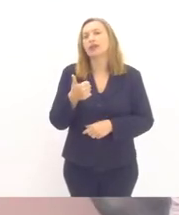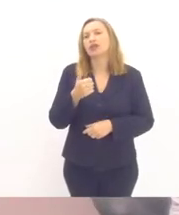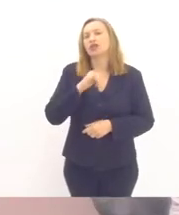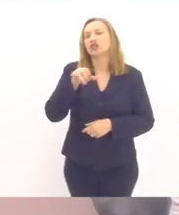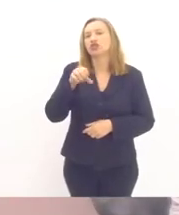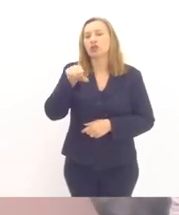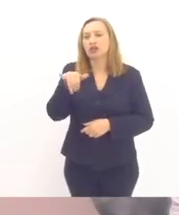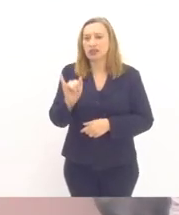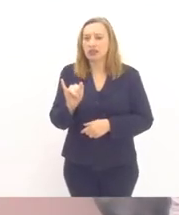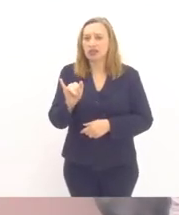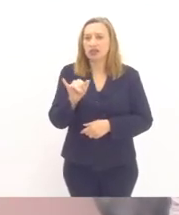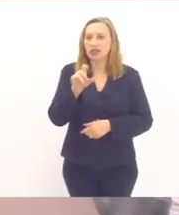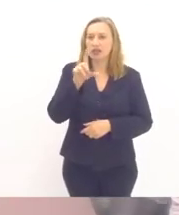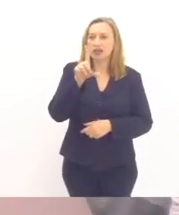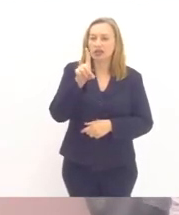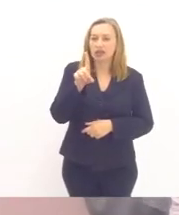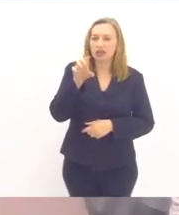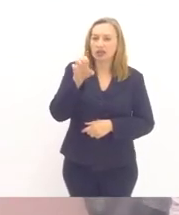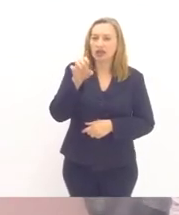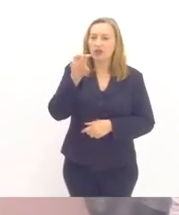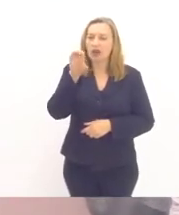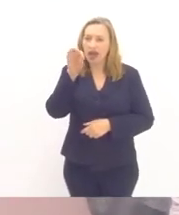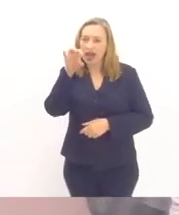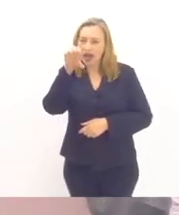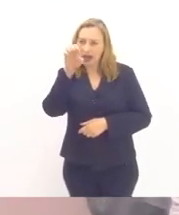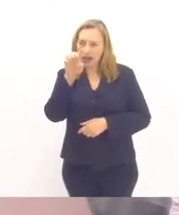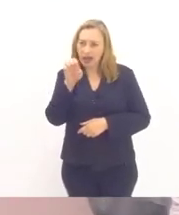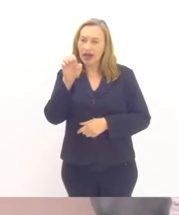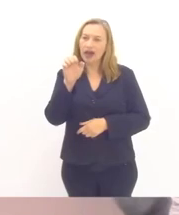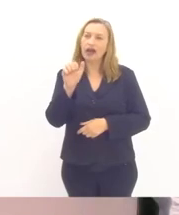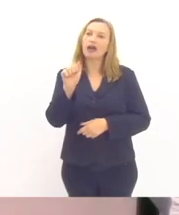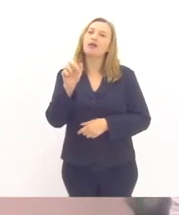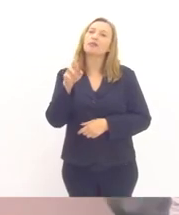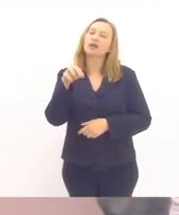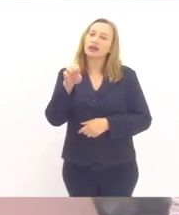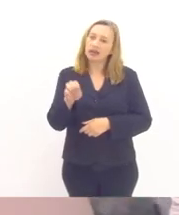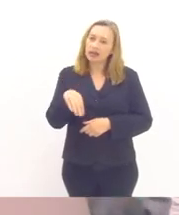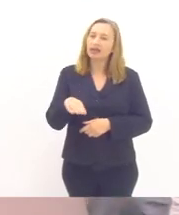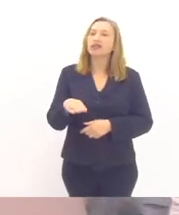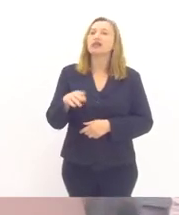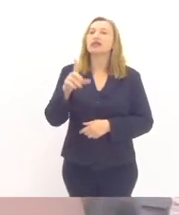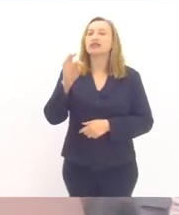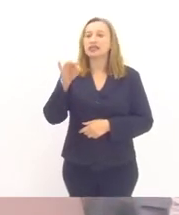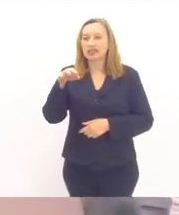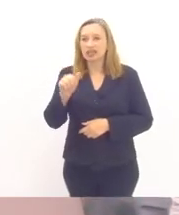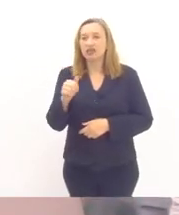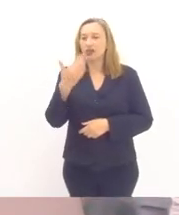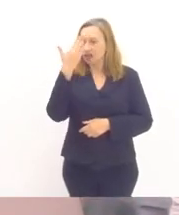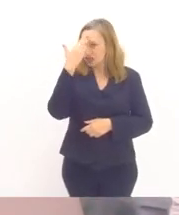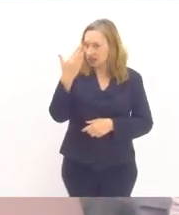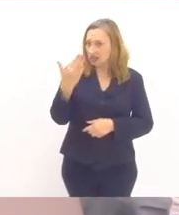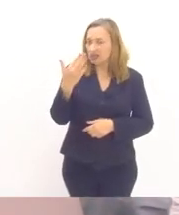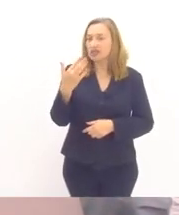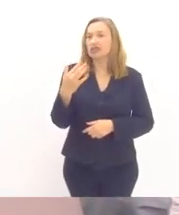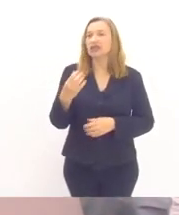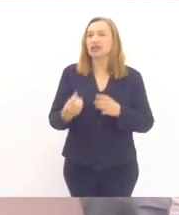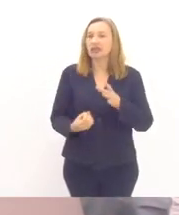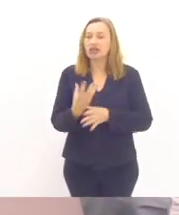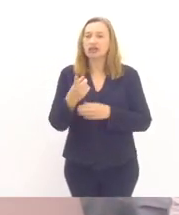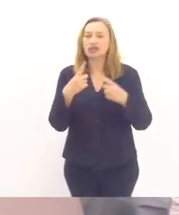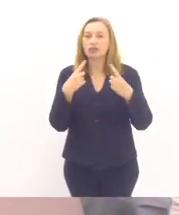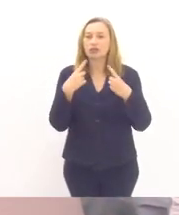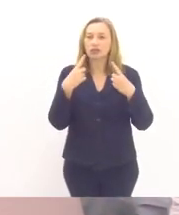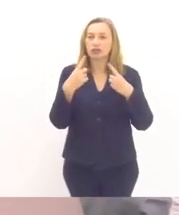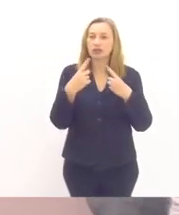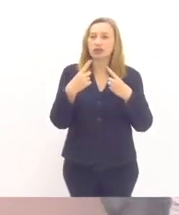Joyce, Del Carmen, todos e todas os presentes. Cíntia, eu quero agradecer muito a construção dessa audiência